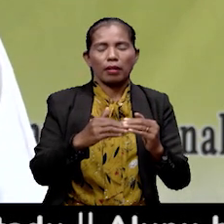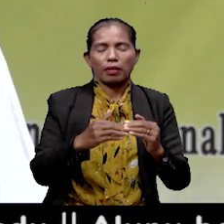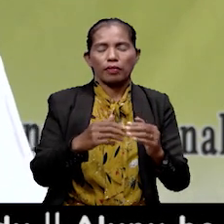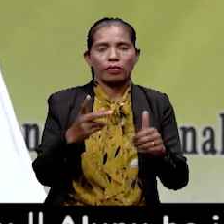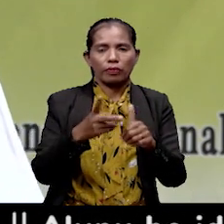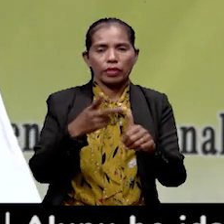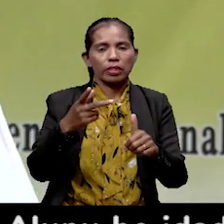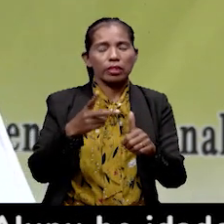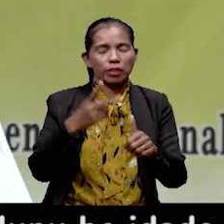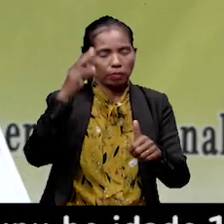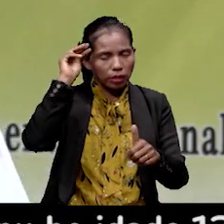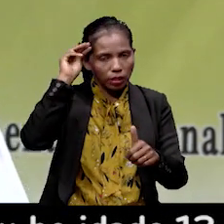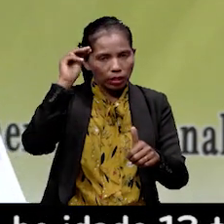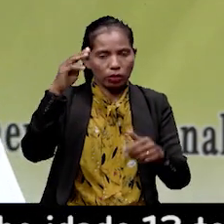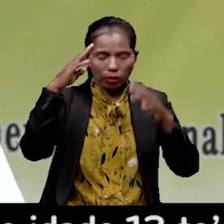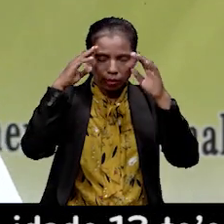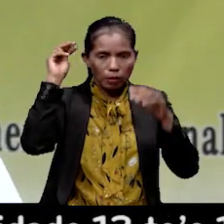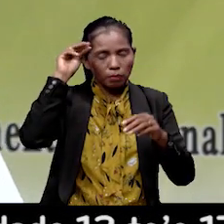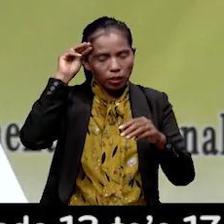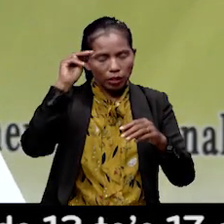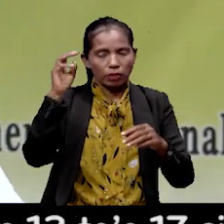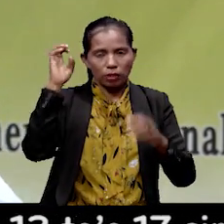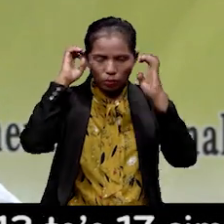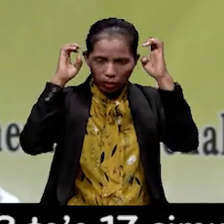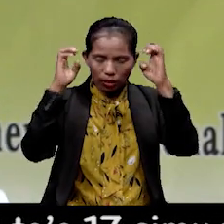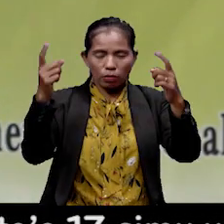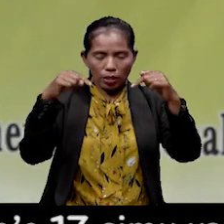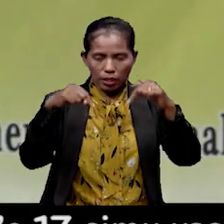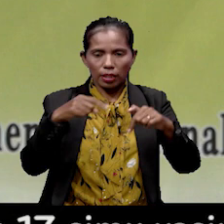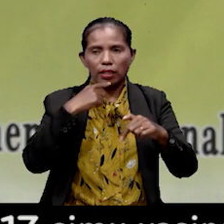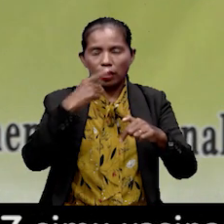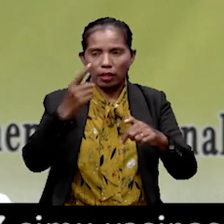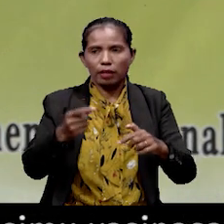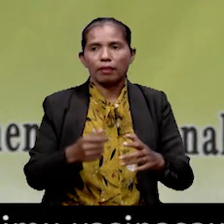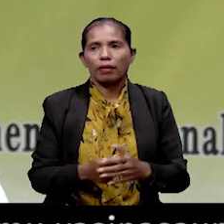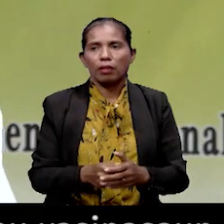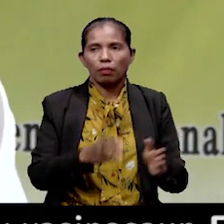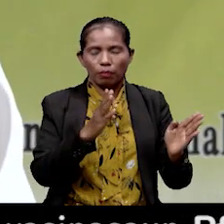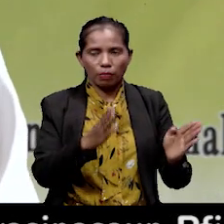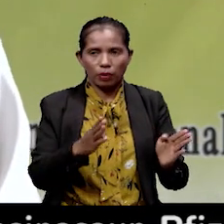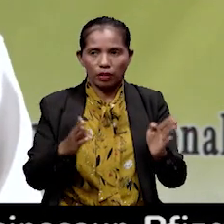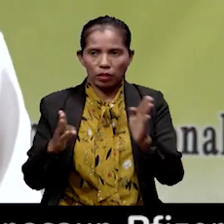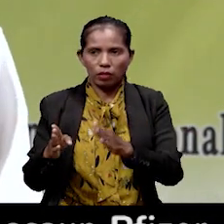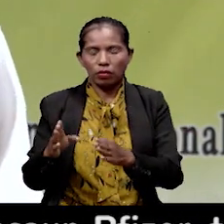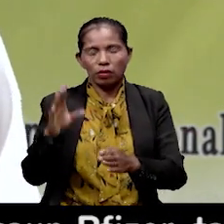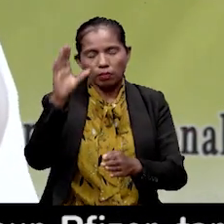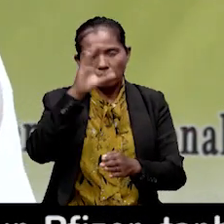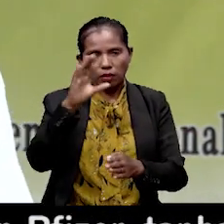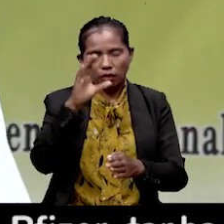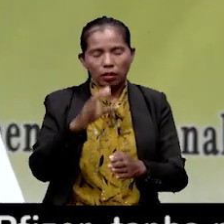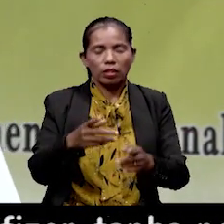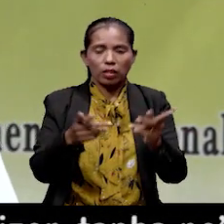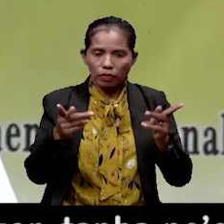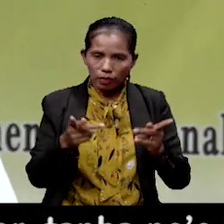Vice-Ministro, no Diretor Geral Maia, né? Até de cada processo de identificação via